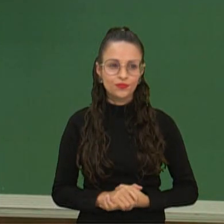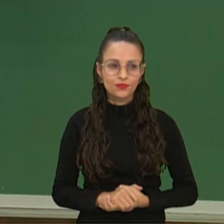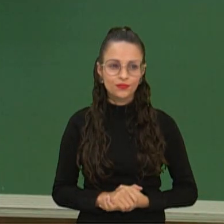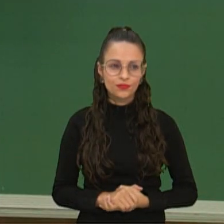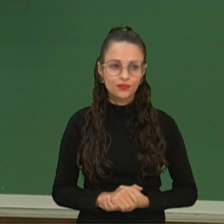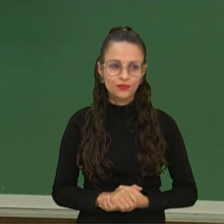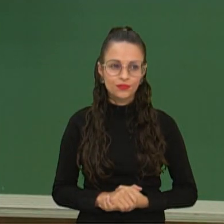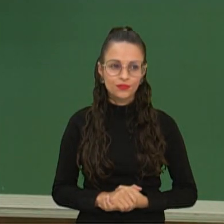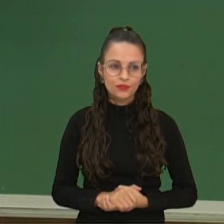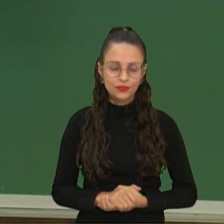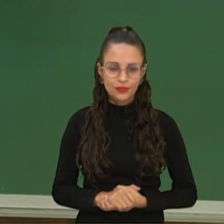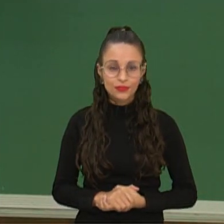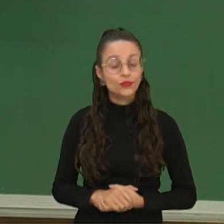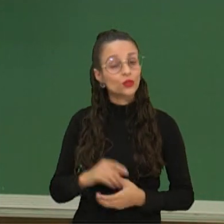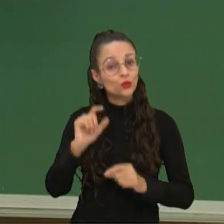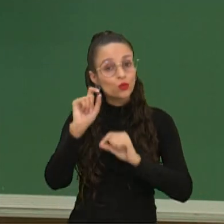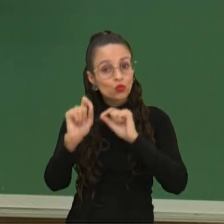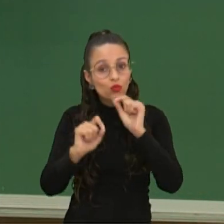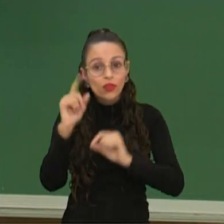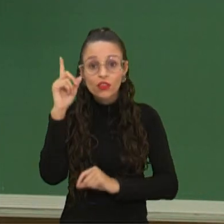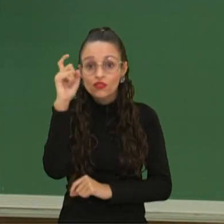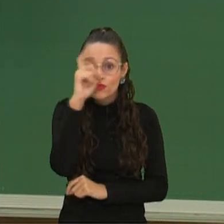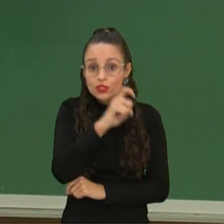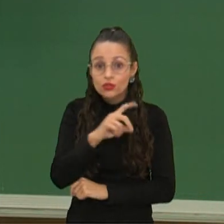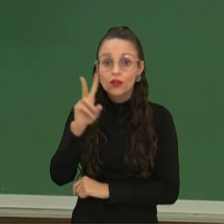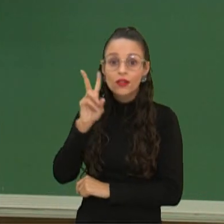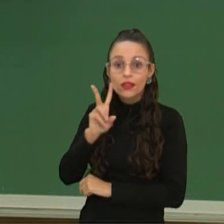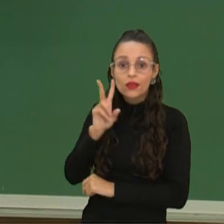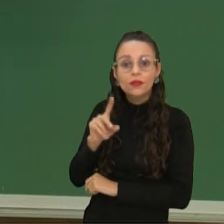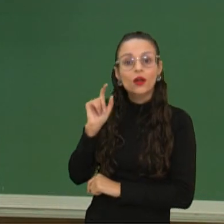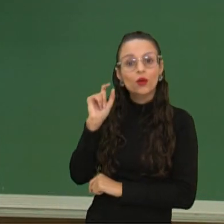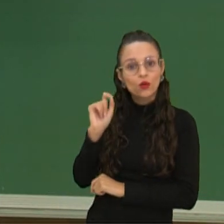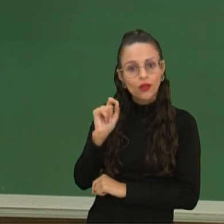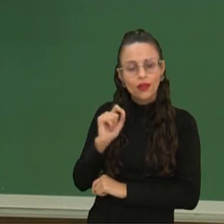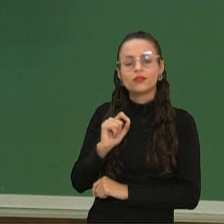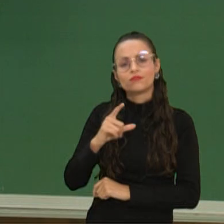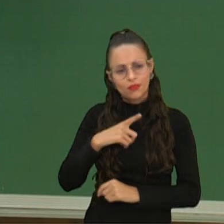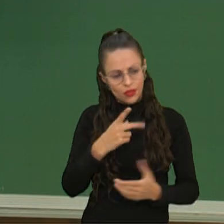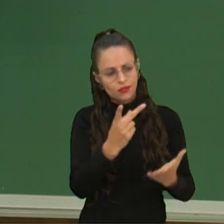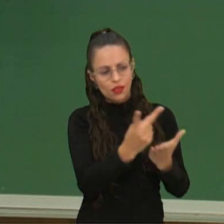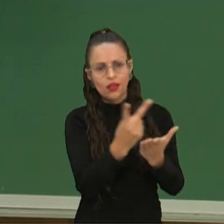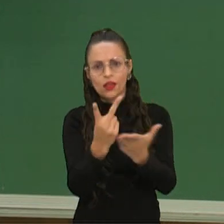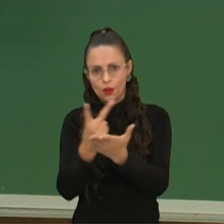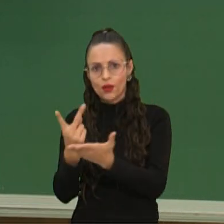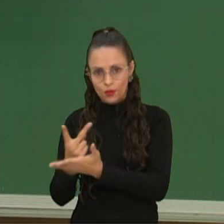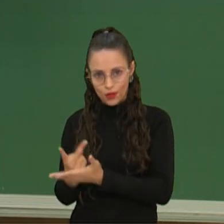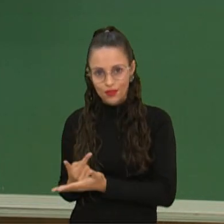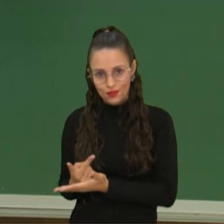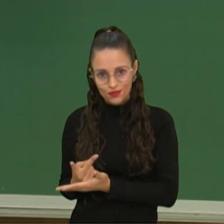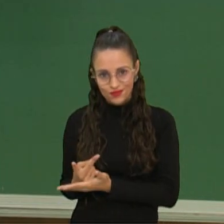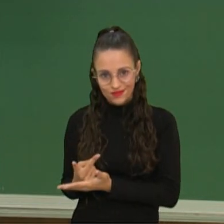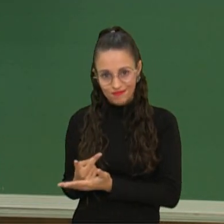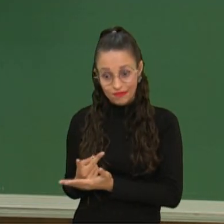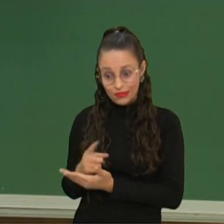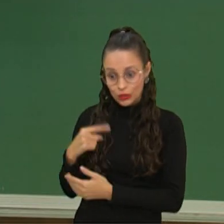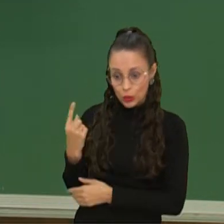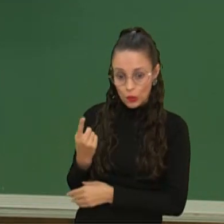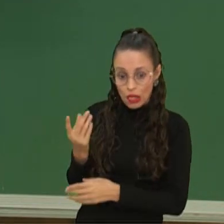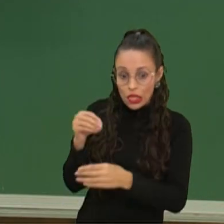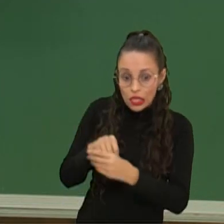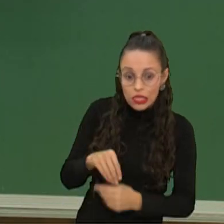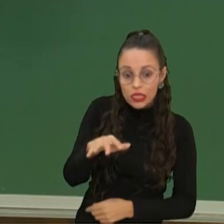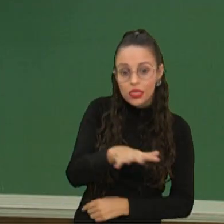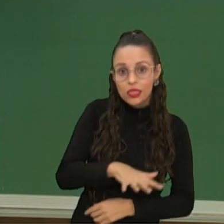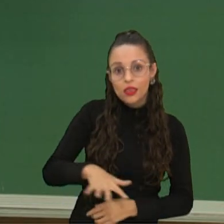the mistakes. O que é difícil de lembrar? Que a gente está no meio dos erros. A gente faz parte dele. The word they on